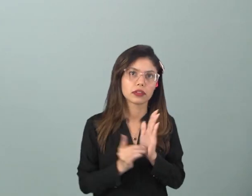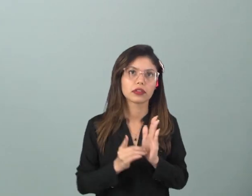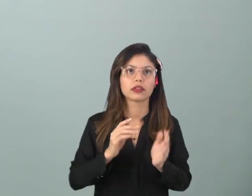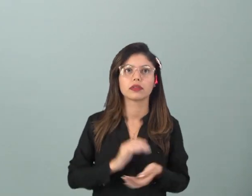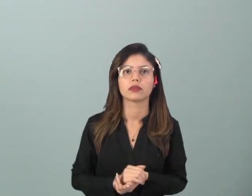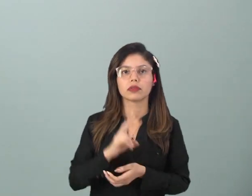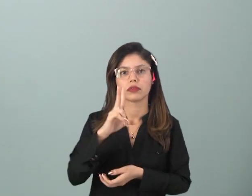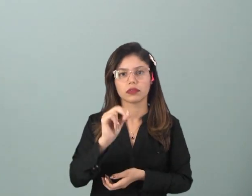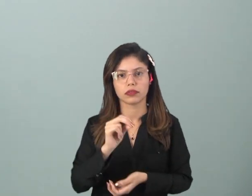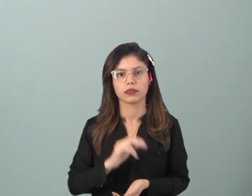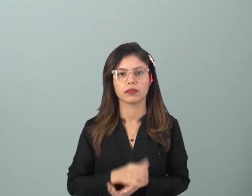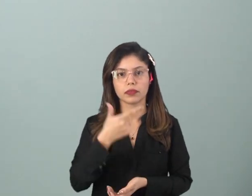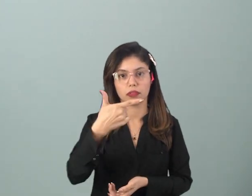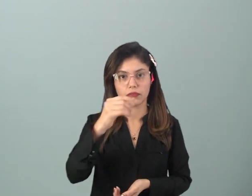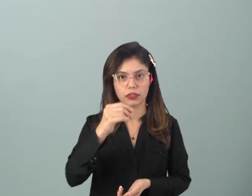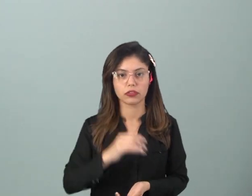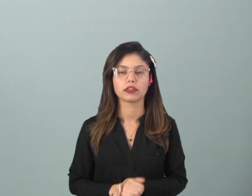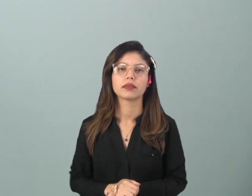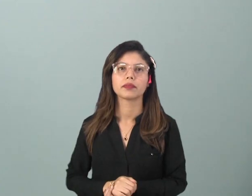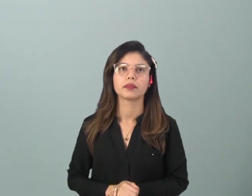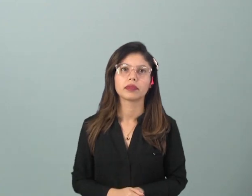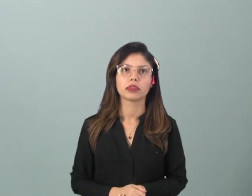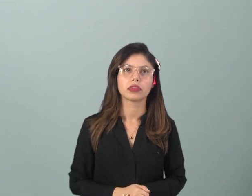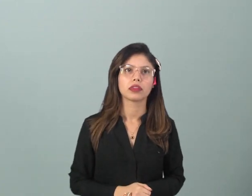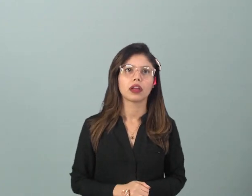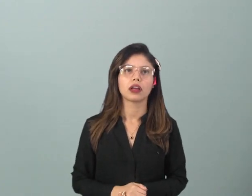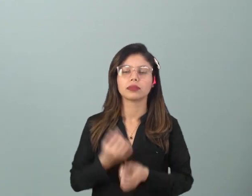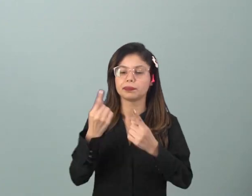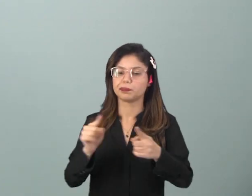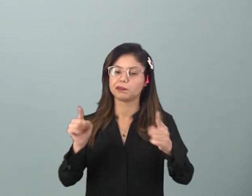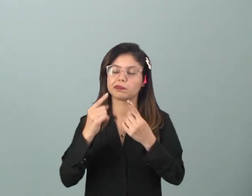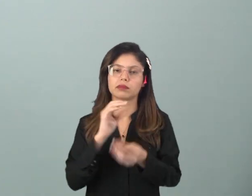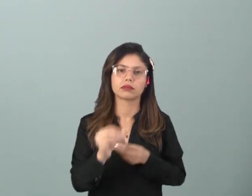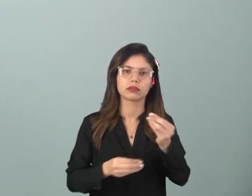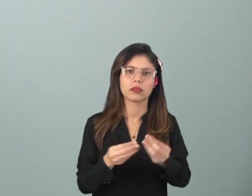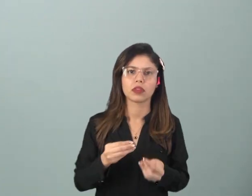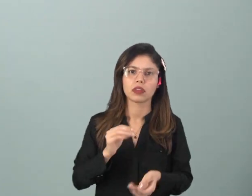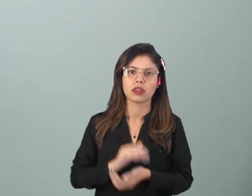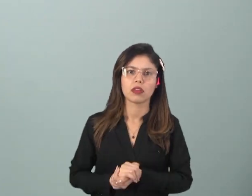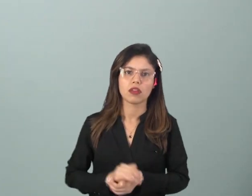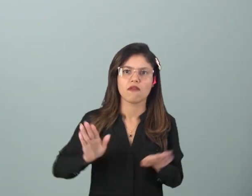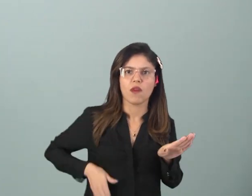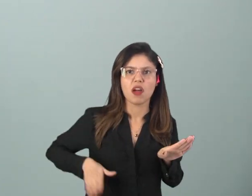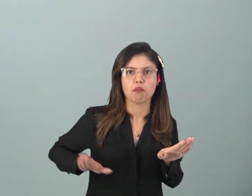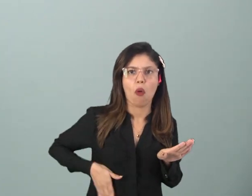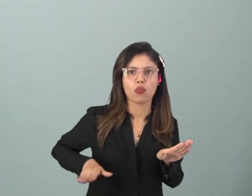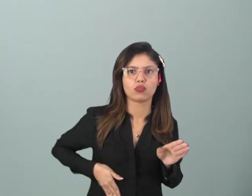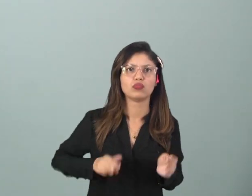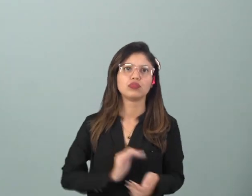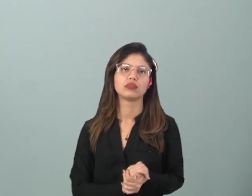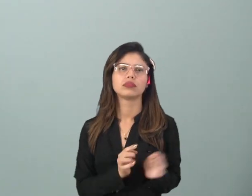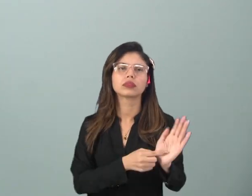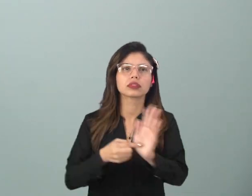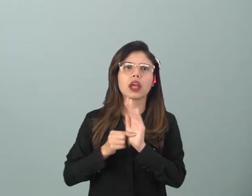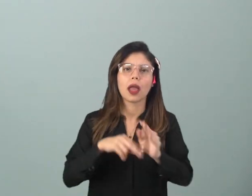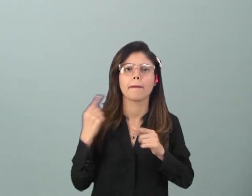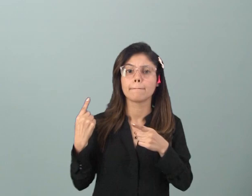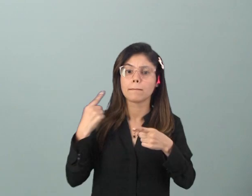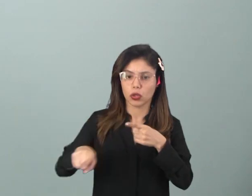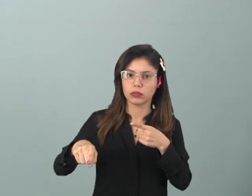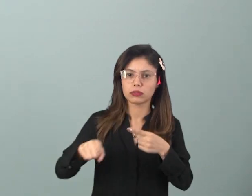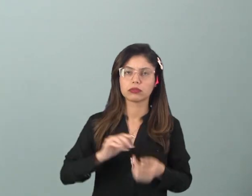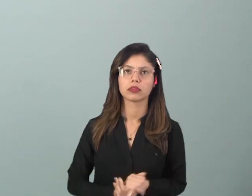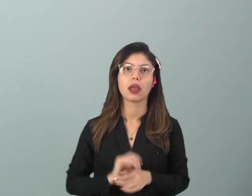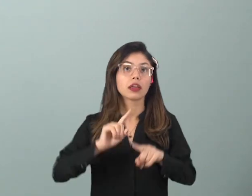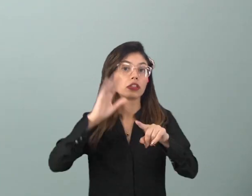século XX. As pessoas que tocavam samba eram tidas como vagabundos, estão no meio da rua, e era meio que proibido.